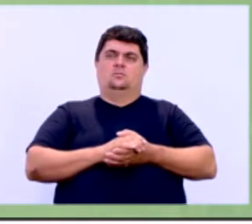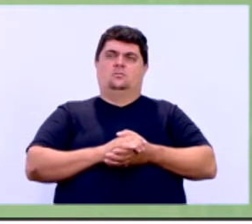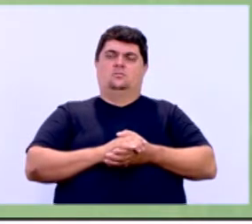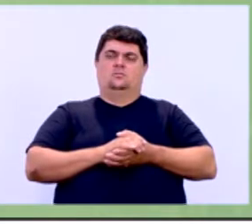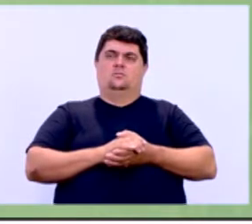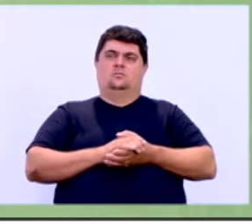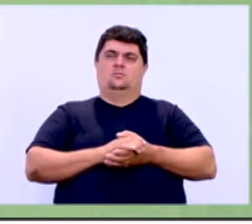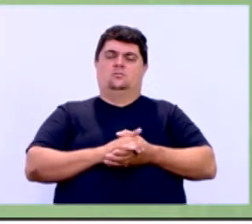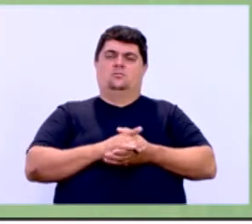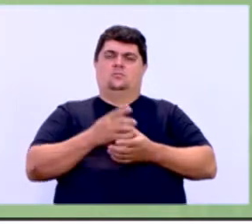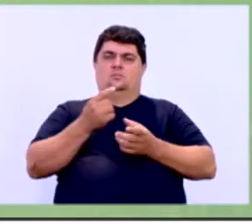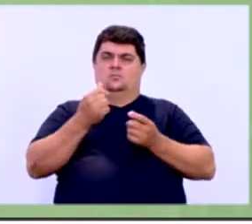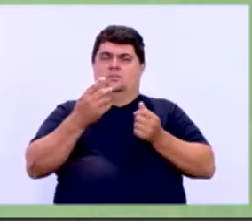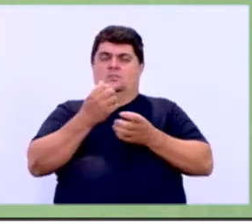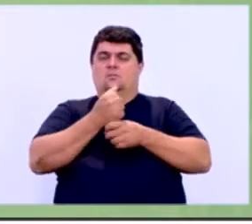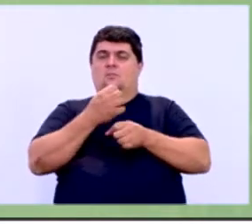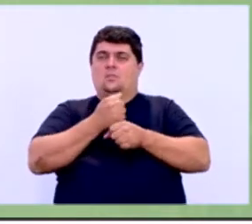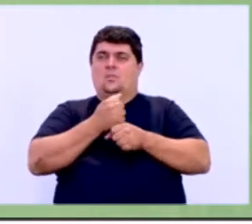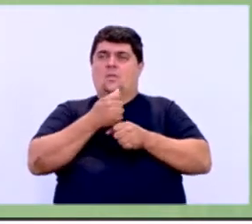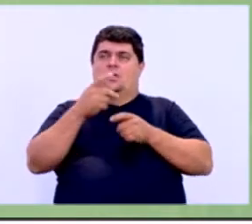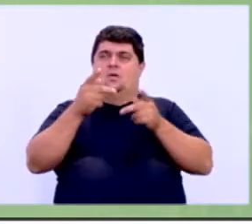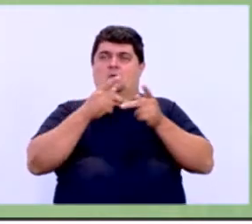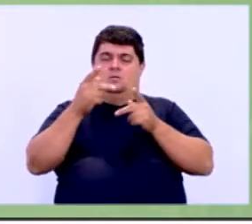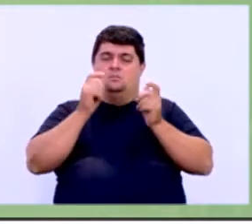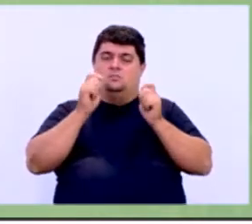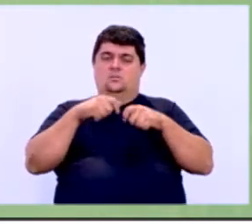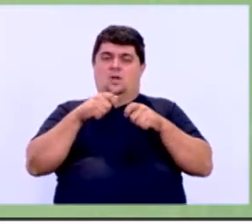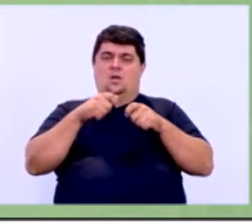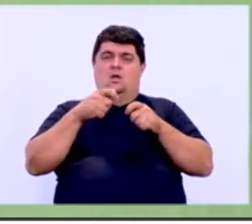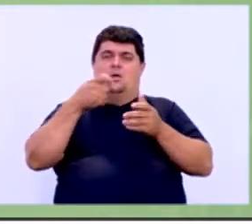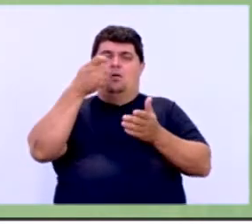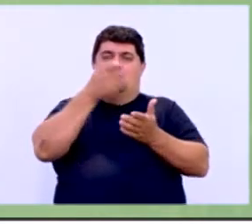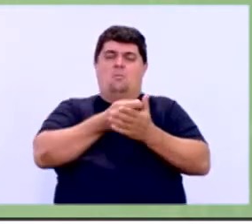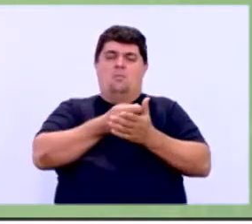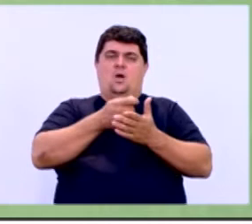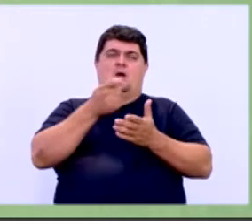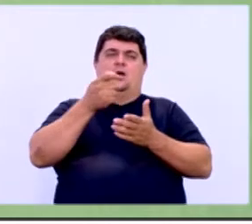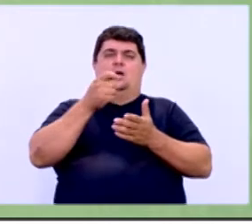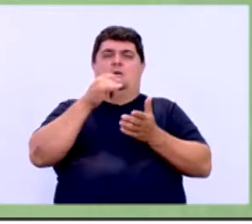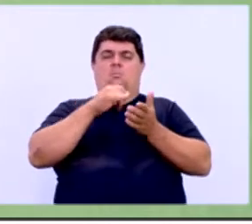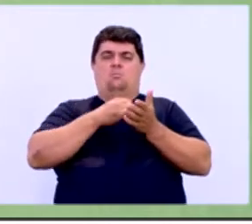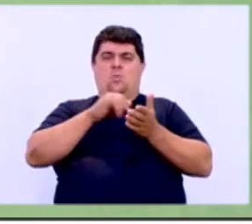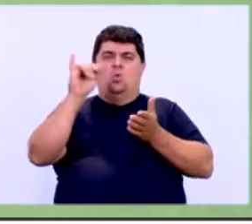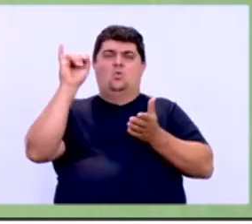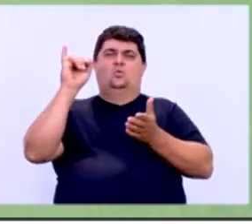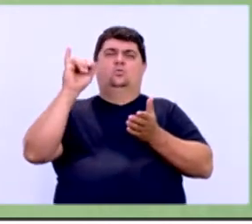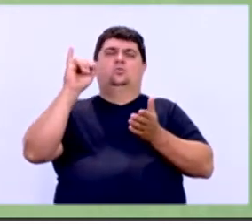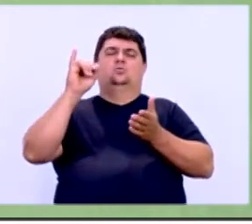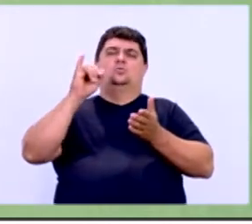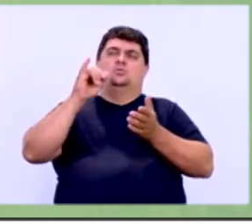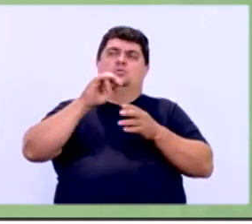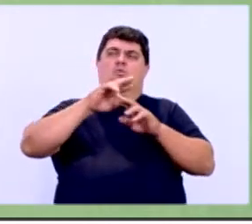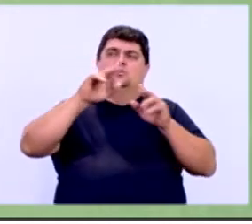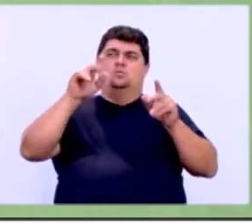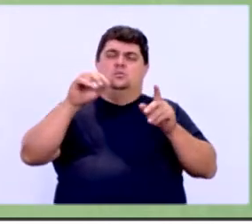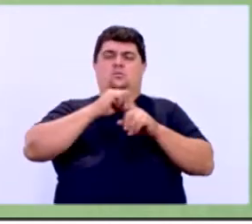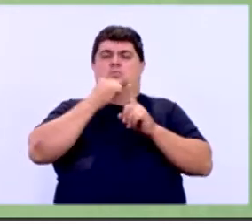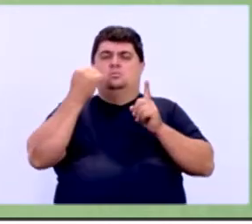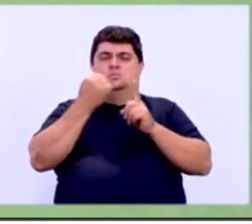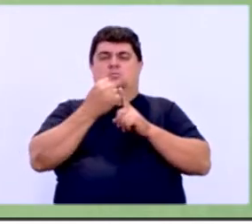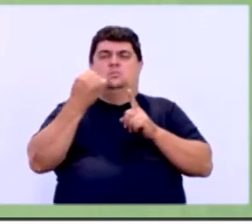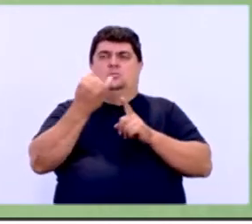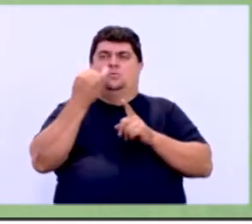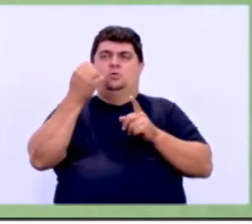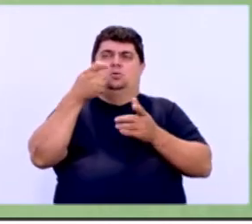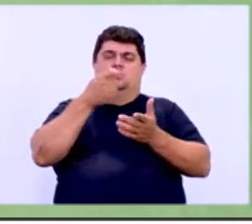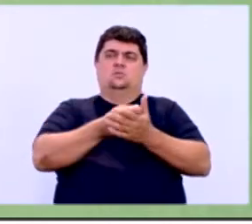Esse financiamento ele também pode ser obtido para saldar dívidas, né? Tributos, taxas, né? Impostos e obrigações sociais,